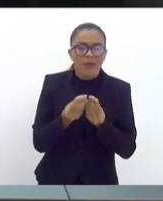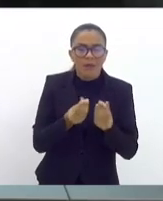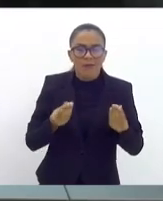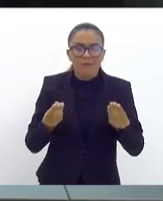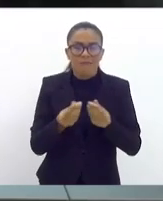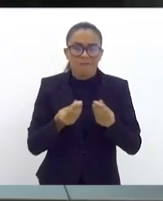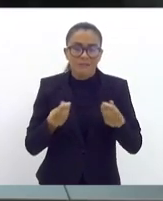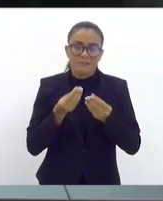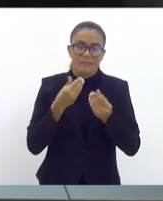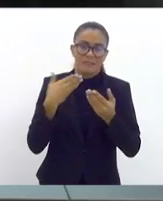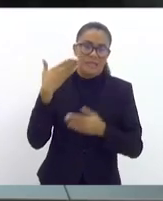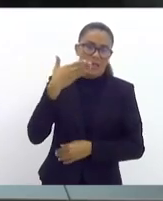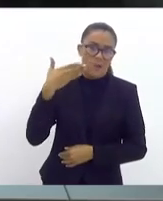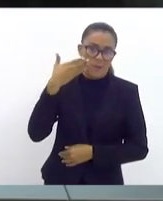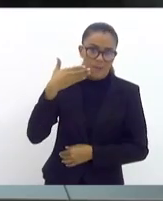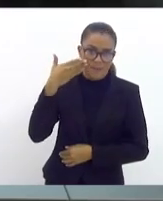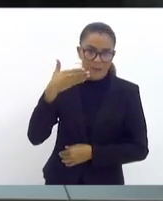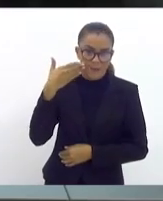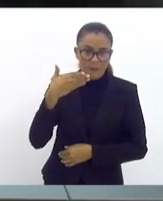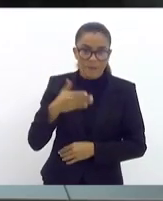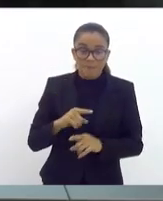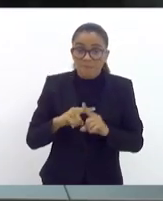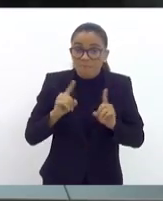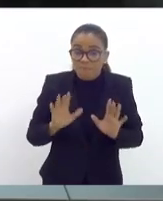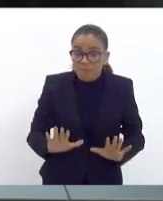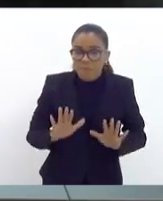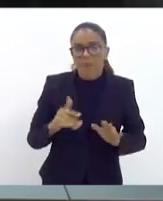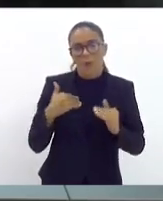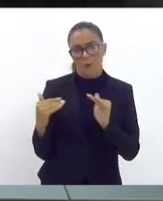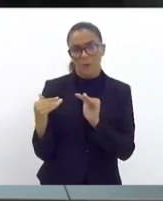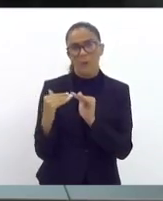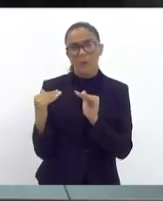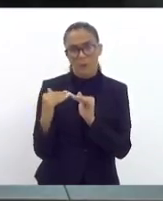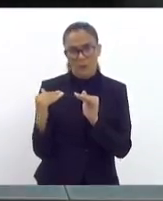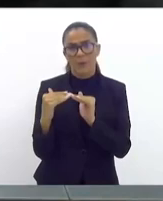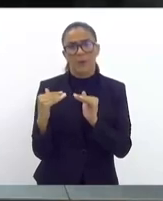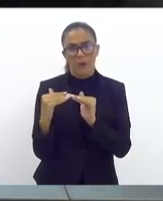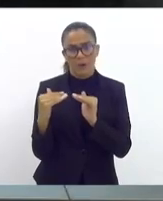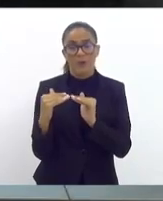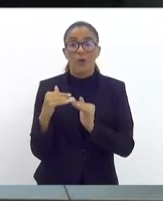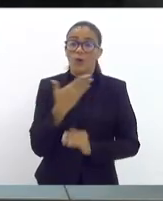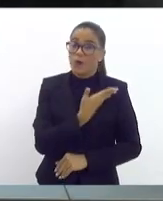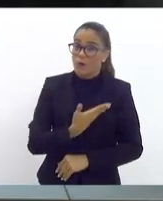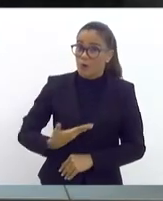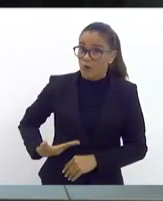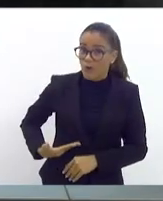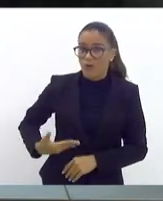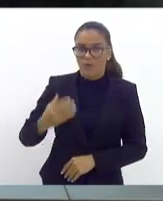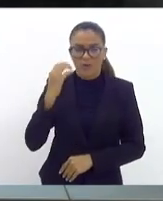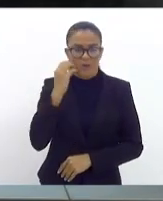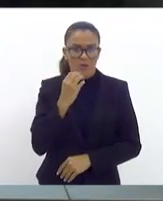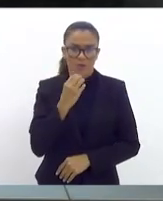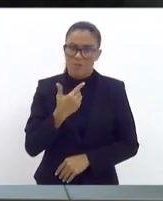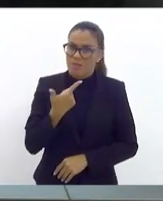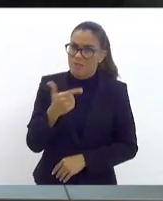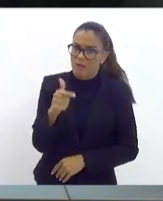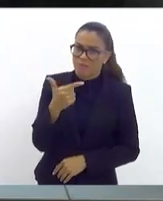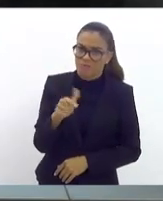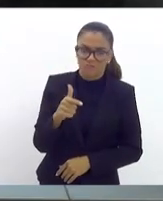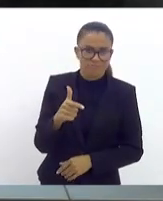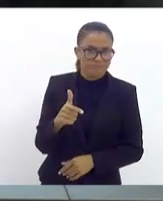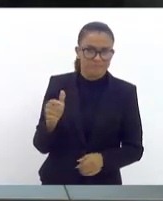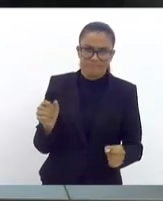argumentação mas eu concordo que o governador não tem competência